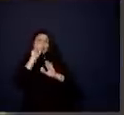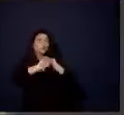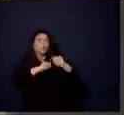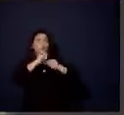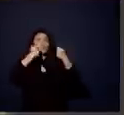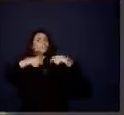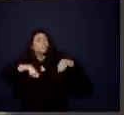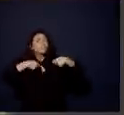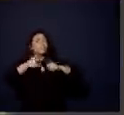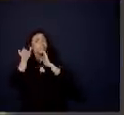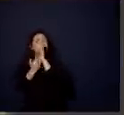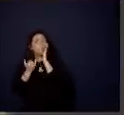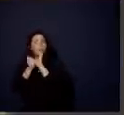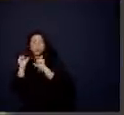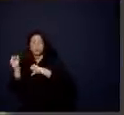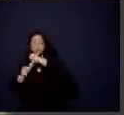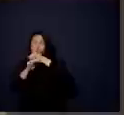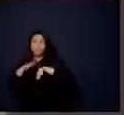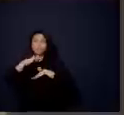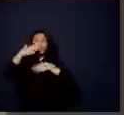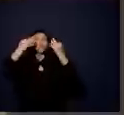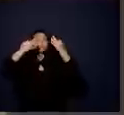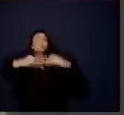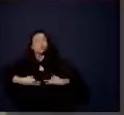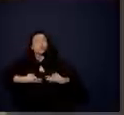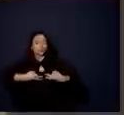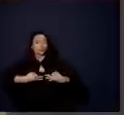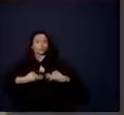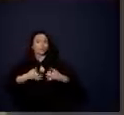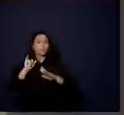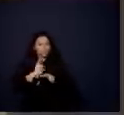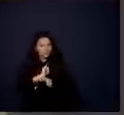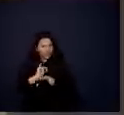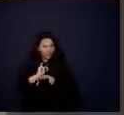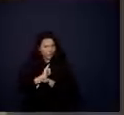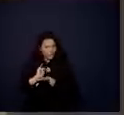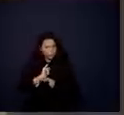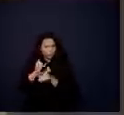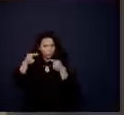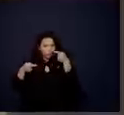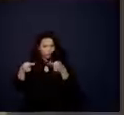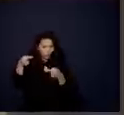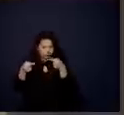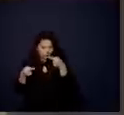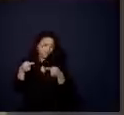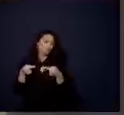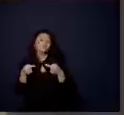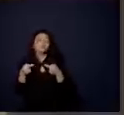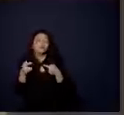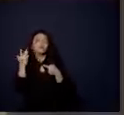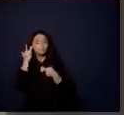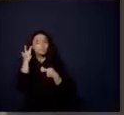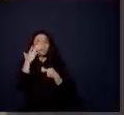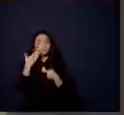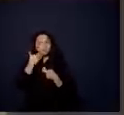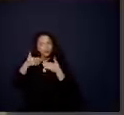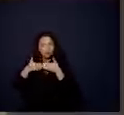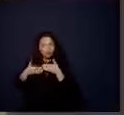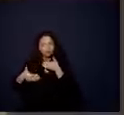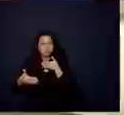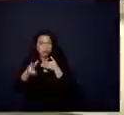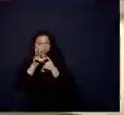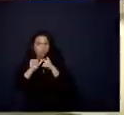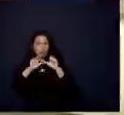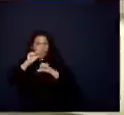mais eficiente mais justo com a estratégia política será que a gente hoje tá no ponto inicial melhor do debate da